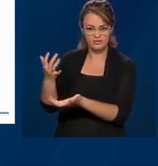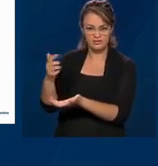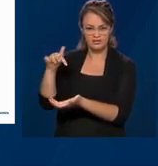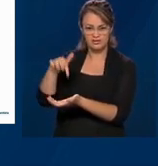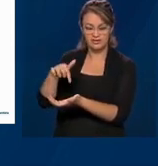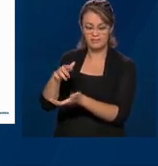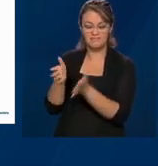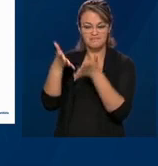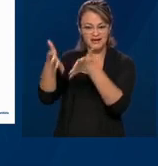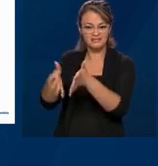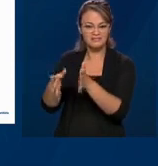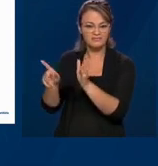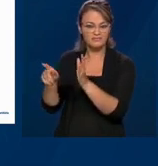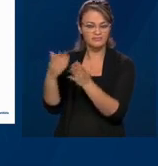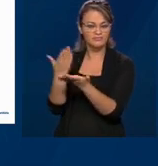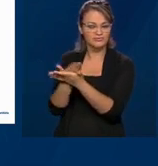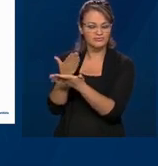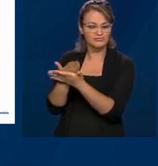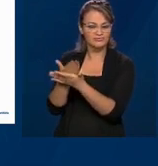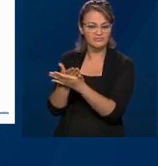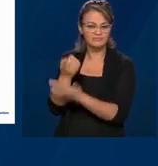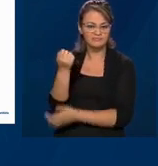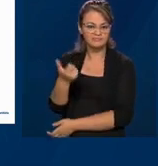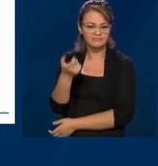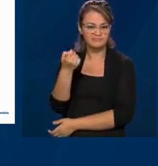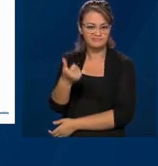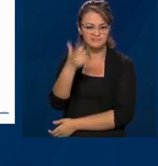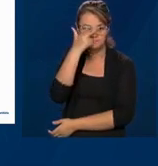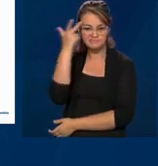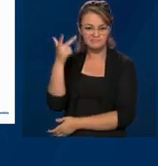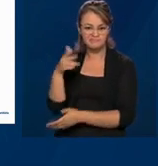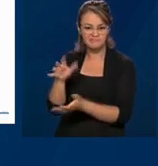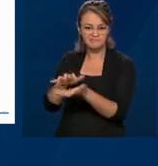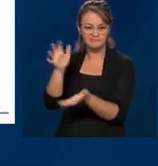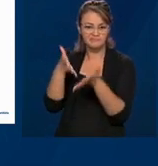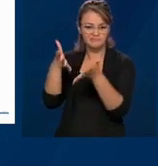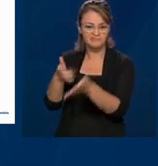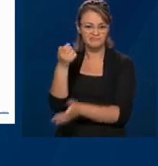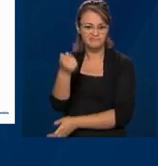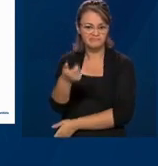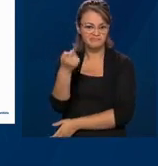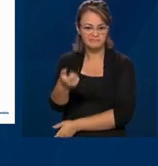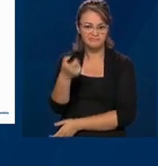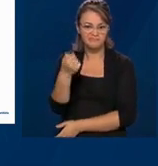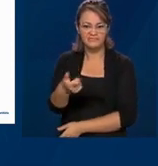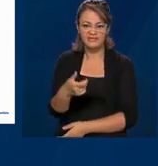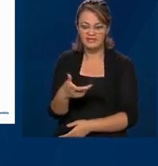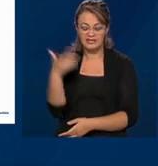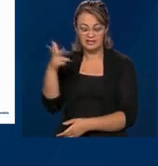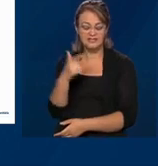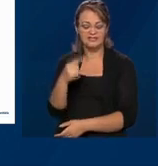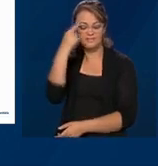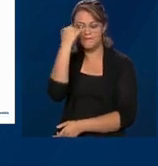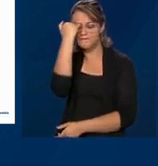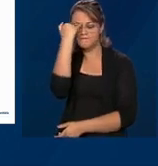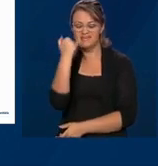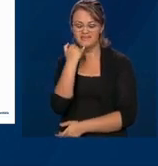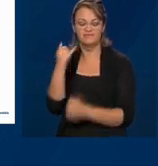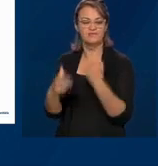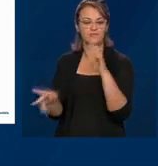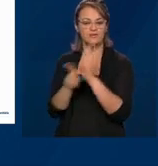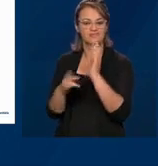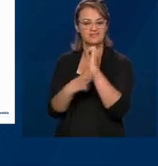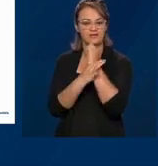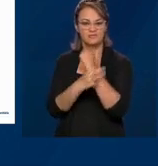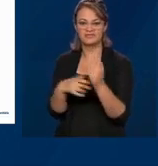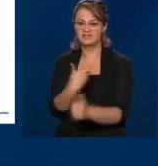no estudo era muito pequena e não permitiu que a gente pudesse estabelecer um perfil de eficácia e segurança da